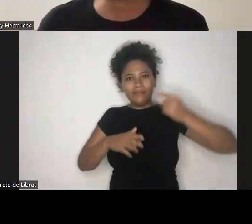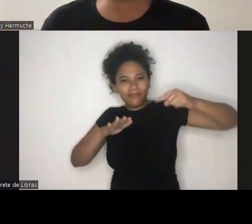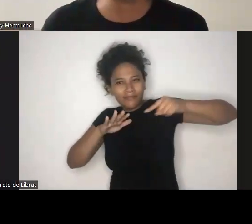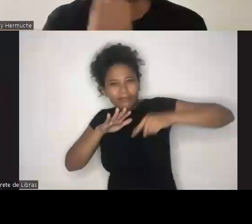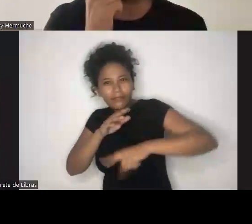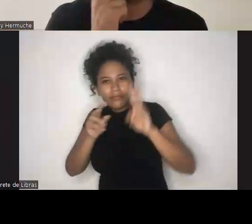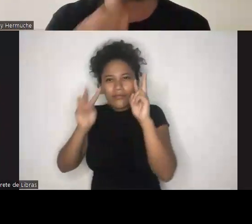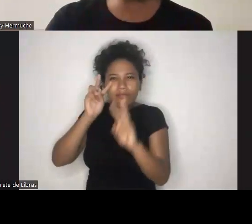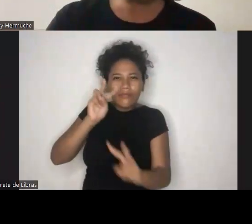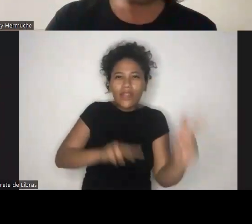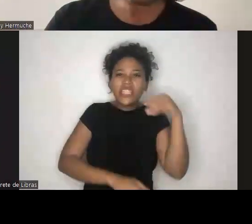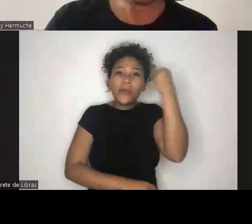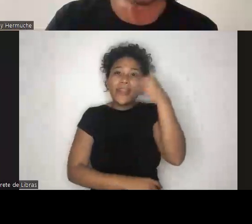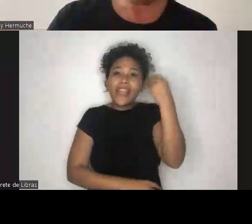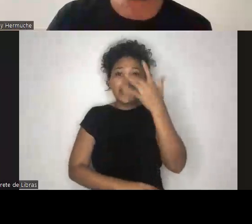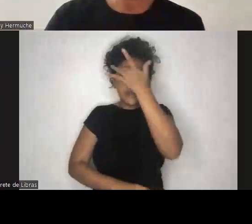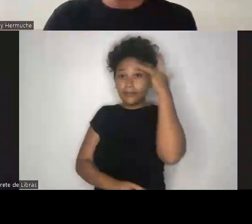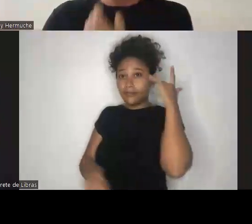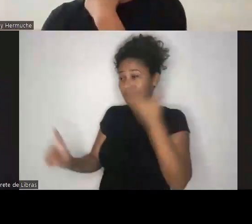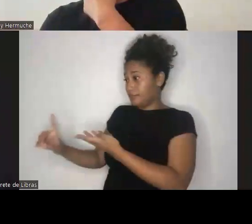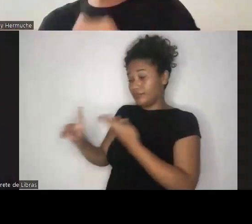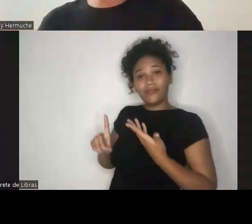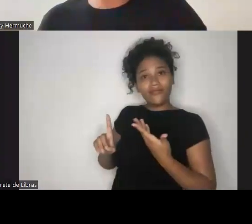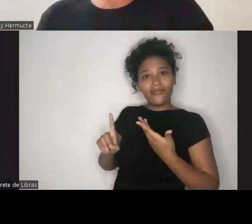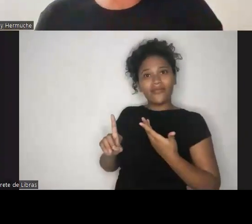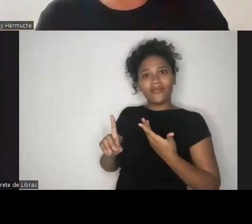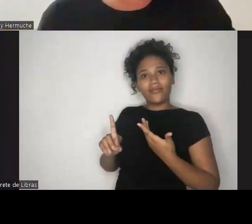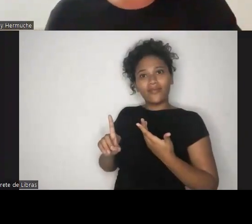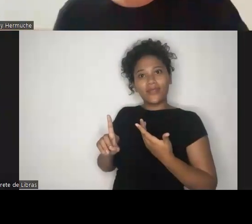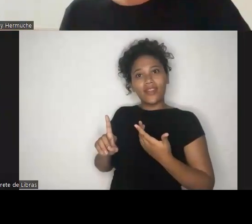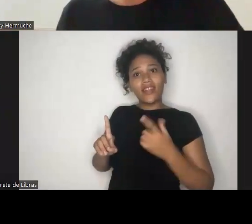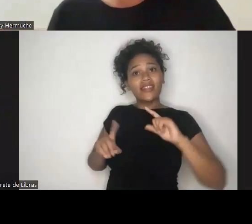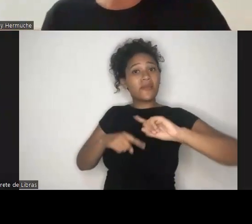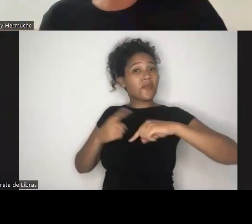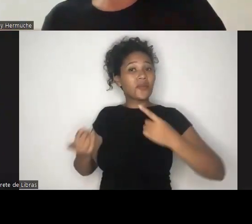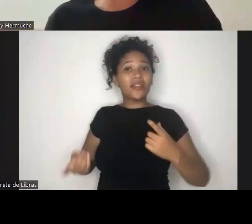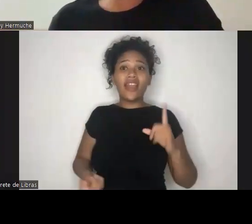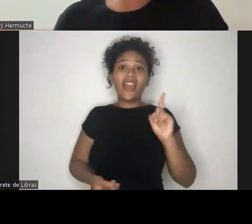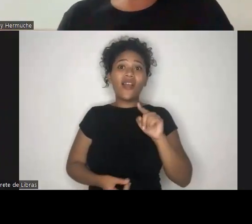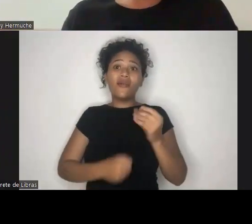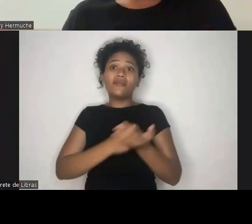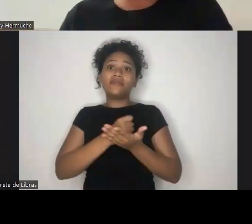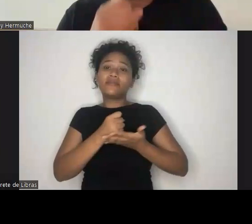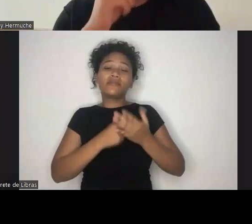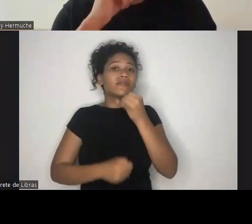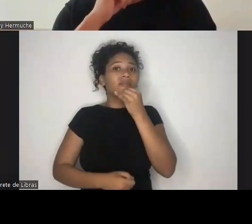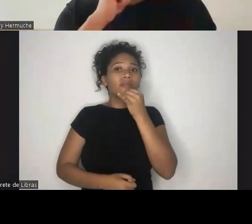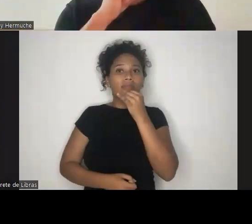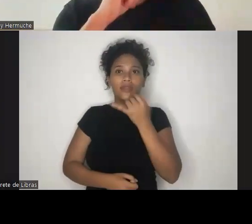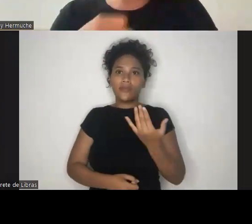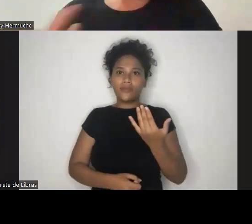de experiência do cliente né que depois ele ele serve como base por exemplo